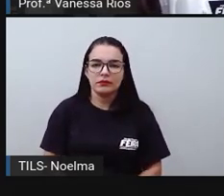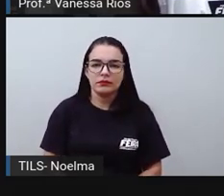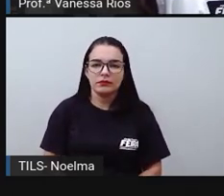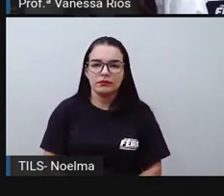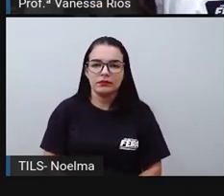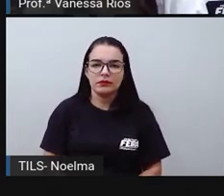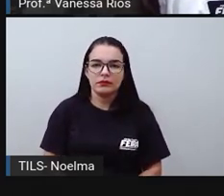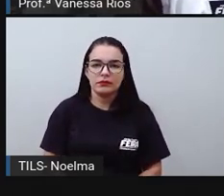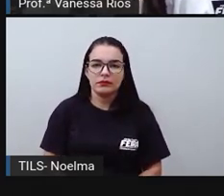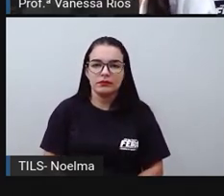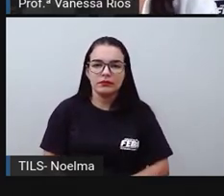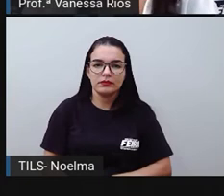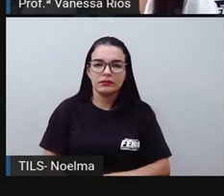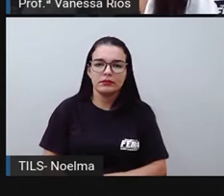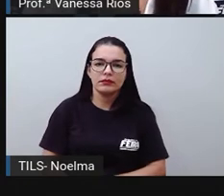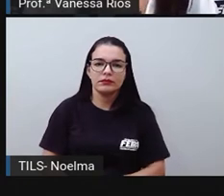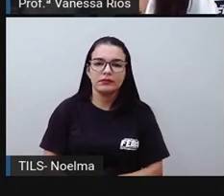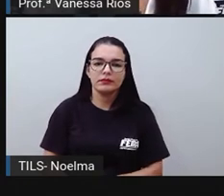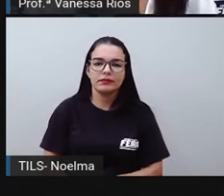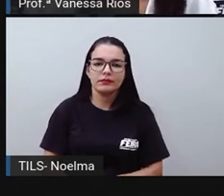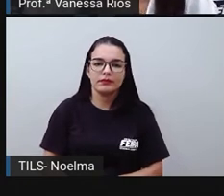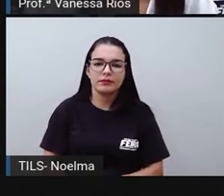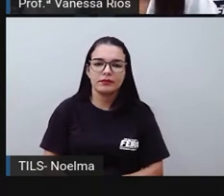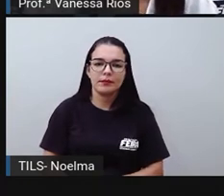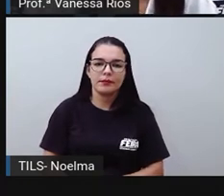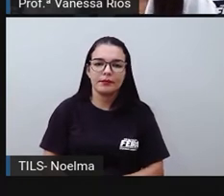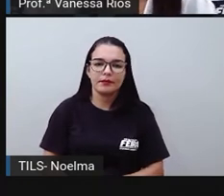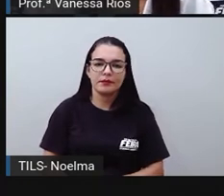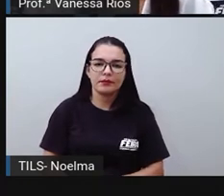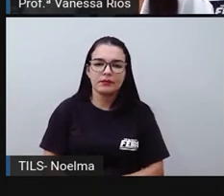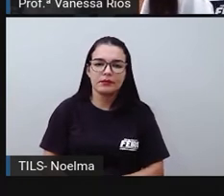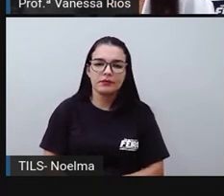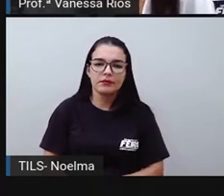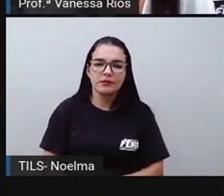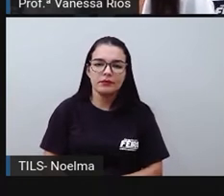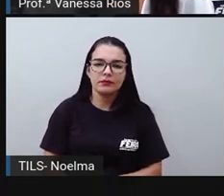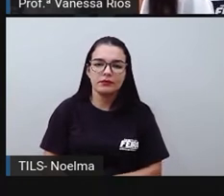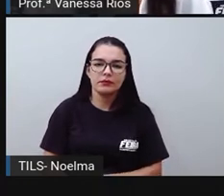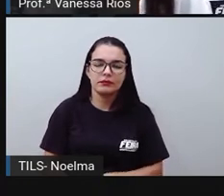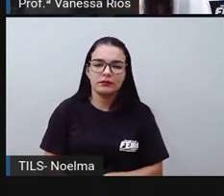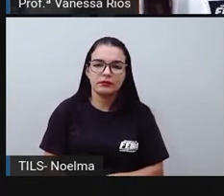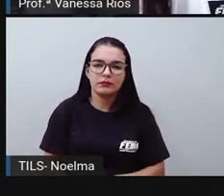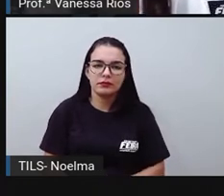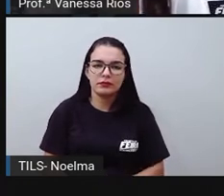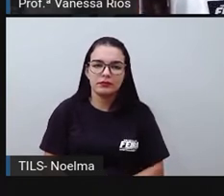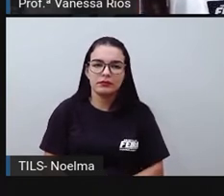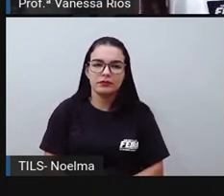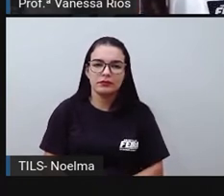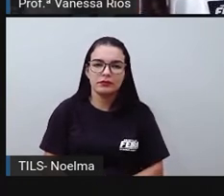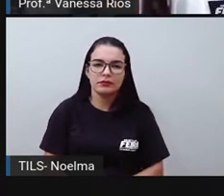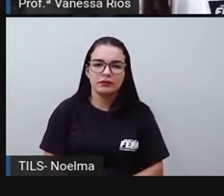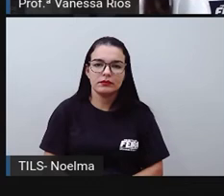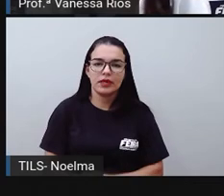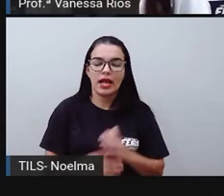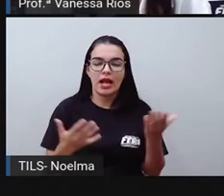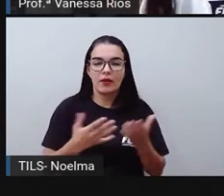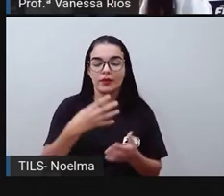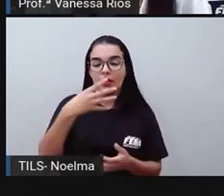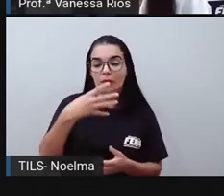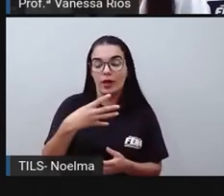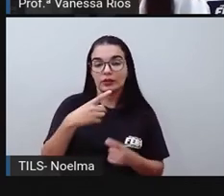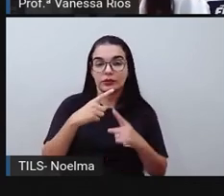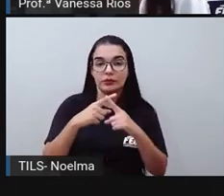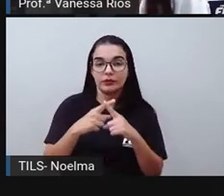2 passa, né, para a fila seguinte. E agora a gente observa aqui que o 4 eu vou multiplicar